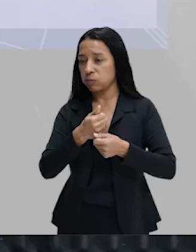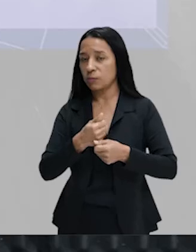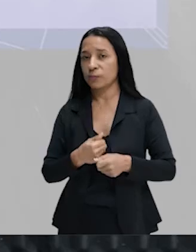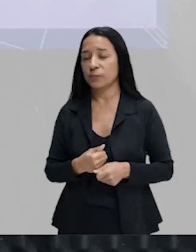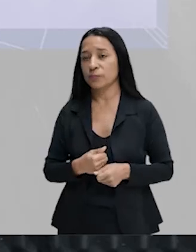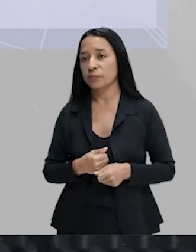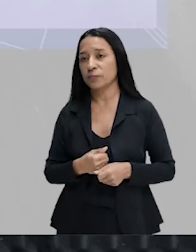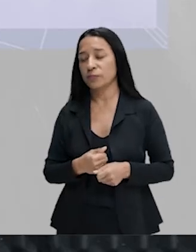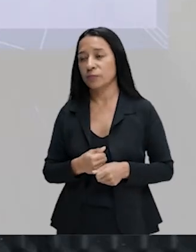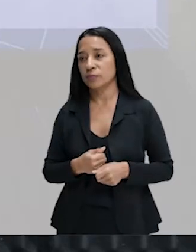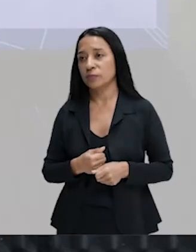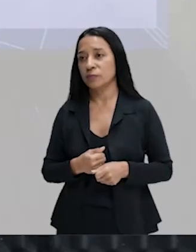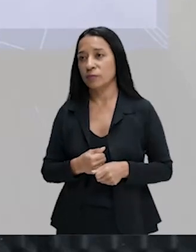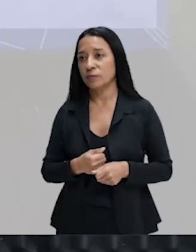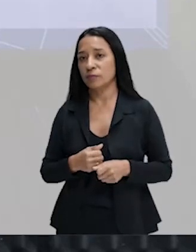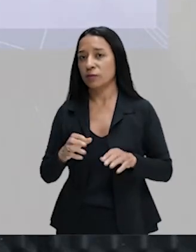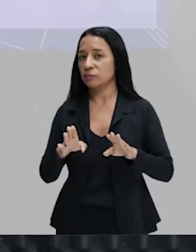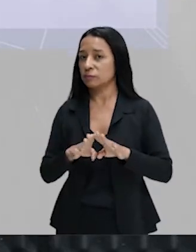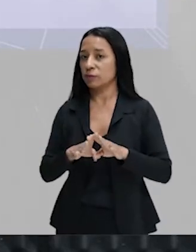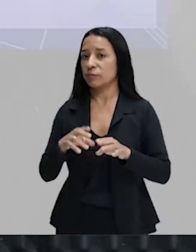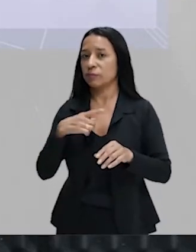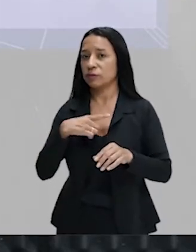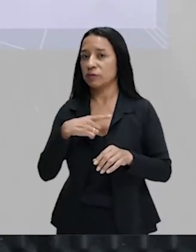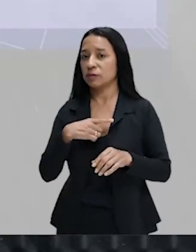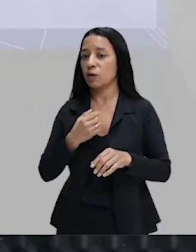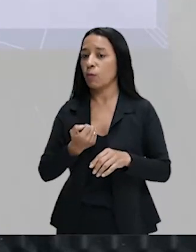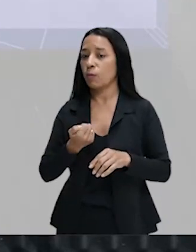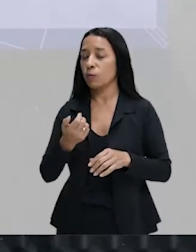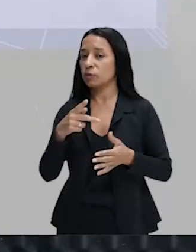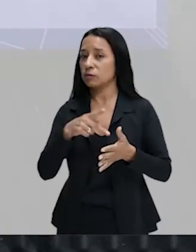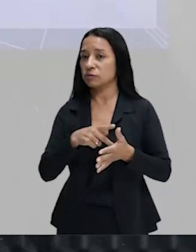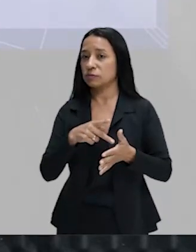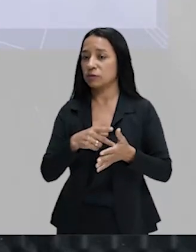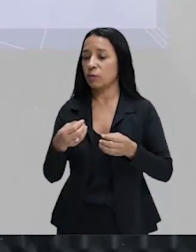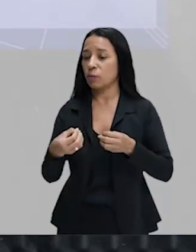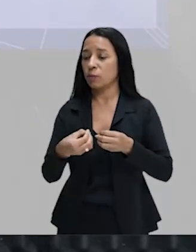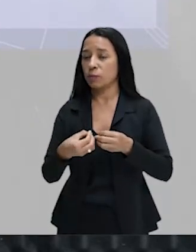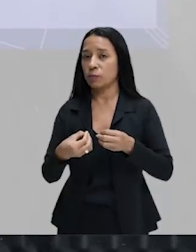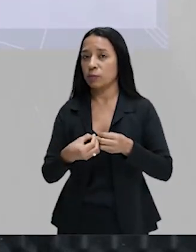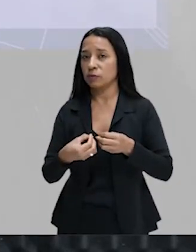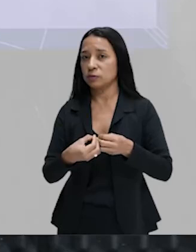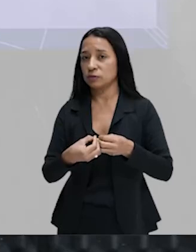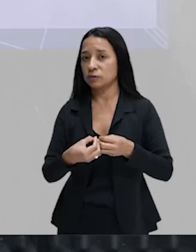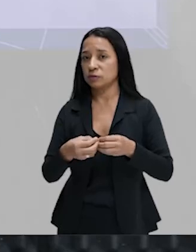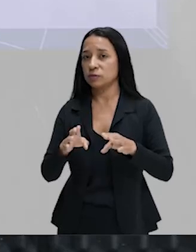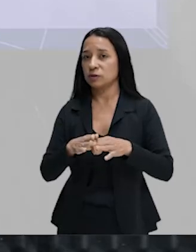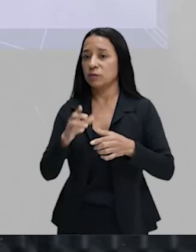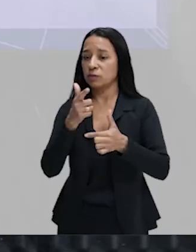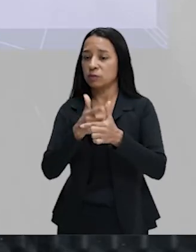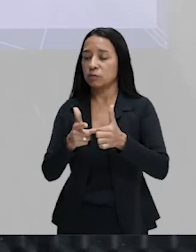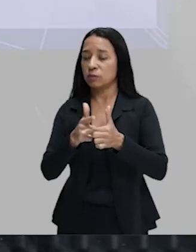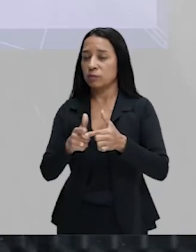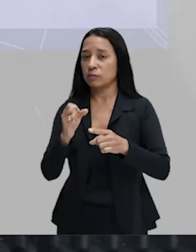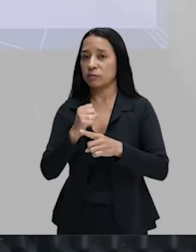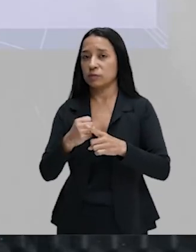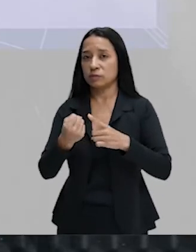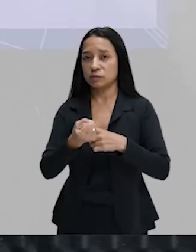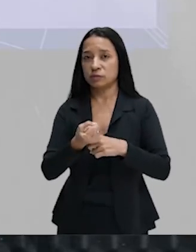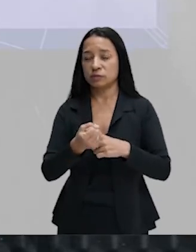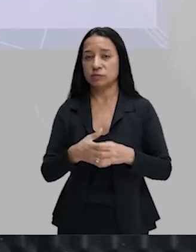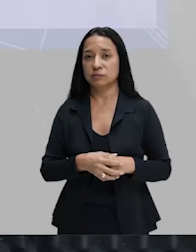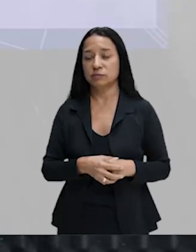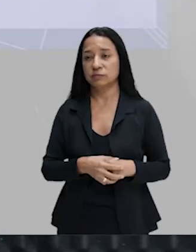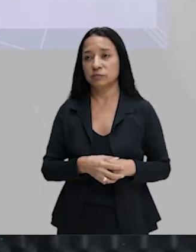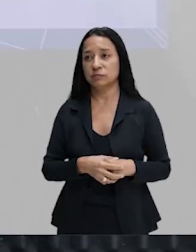movimento, trazendo mais um pouco de realidade, se aproximando da realidade e das mazelas da sociedade que são denunciadas